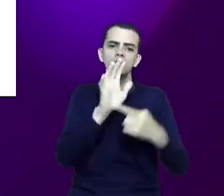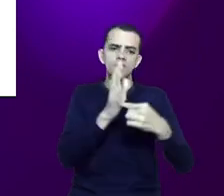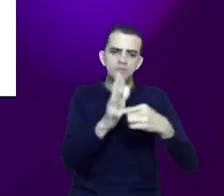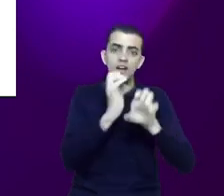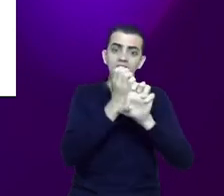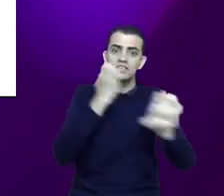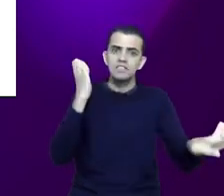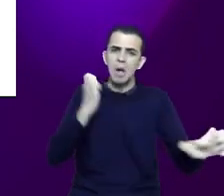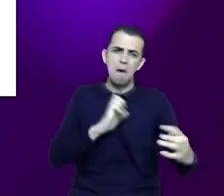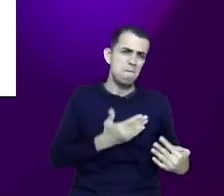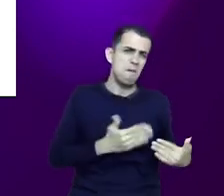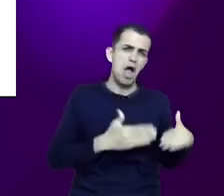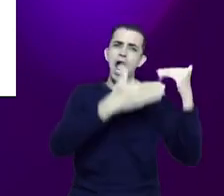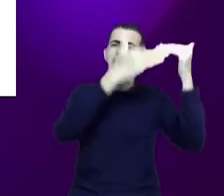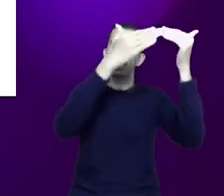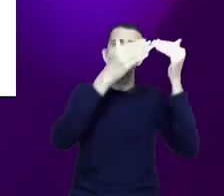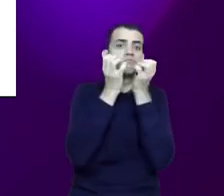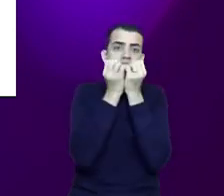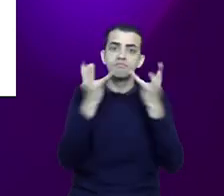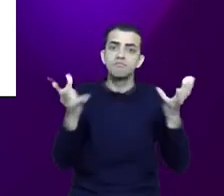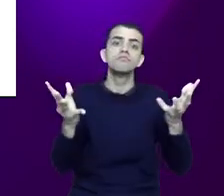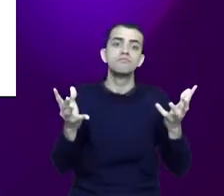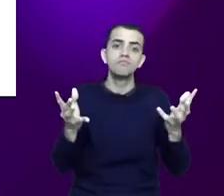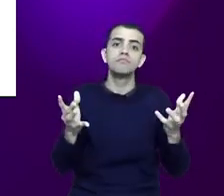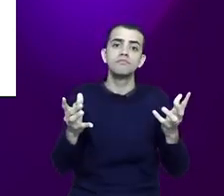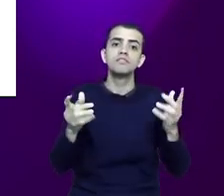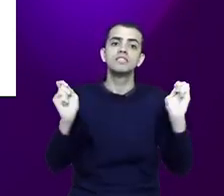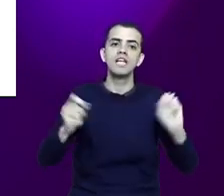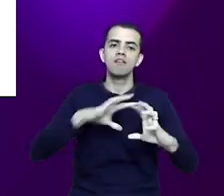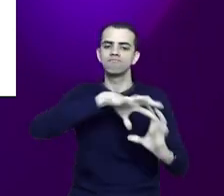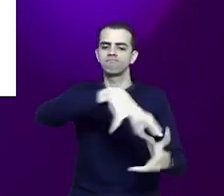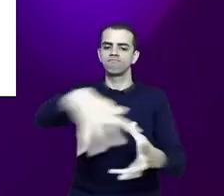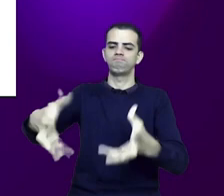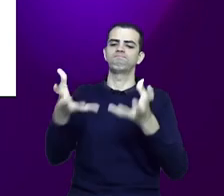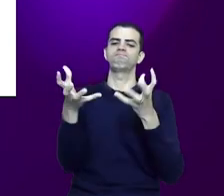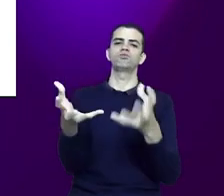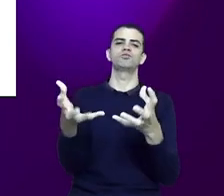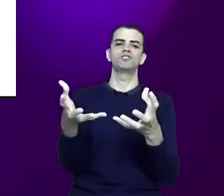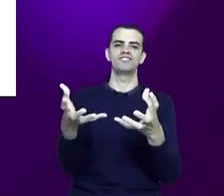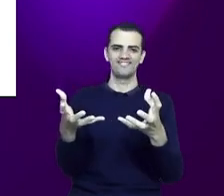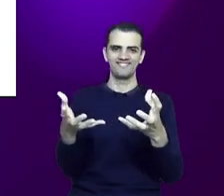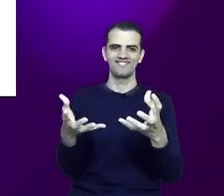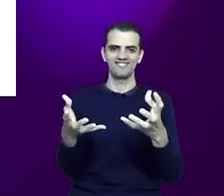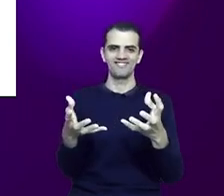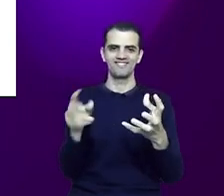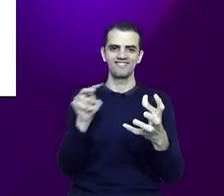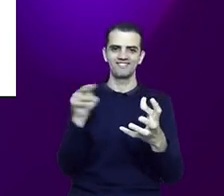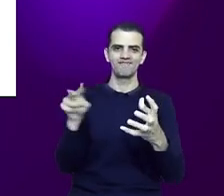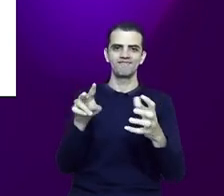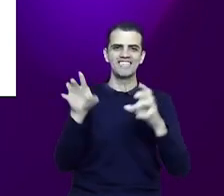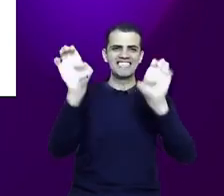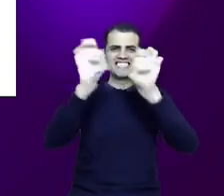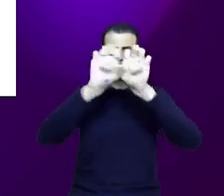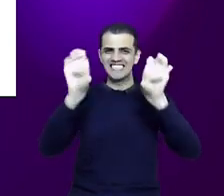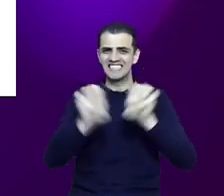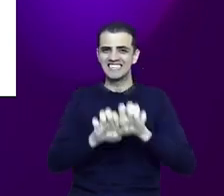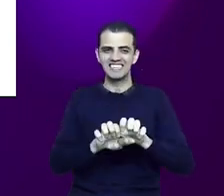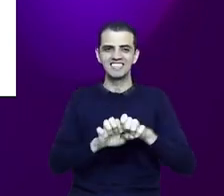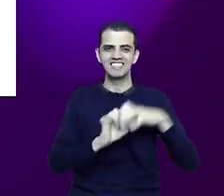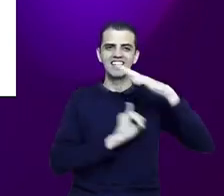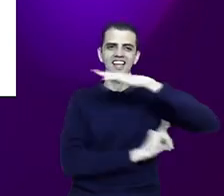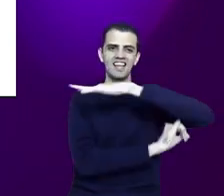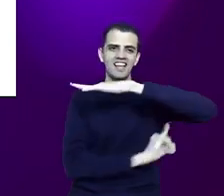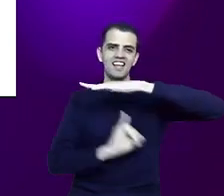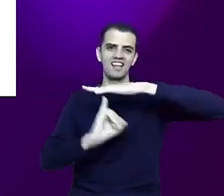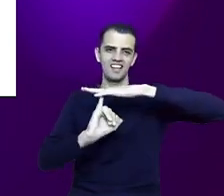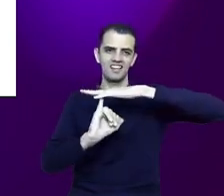desenvolveu demais isso. Realmente, o mundo está às nossas mãos. Existe uma infraestrutura ainda que a gente nem